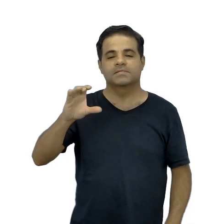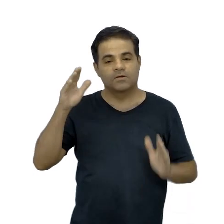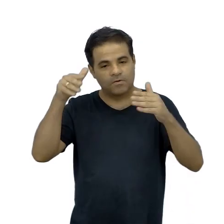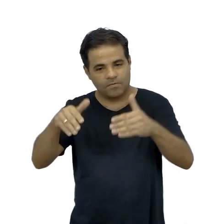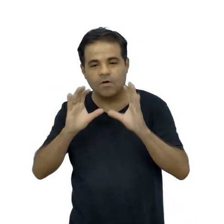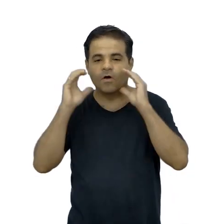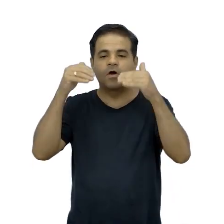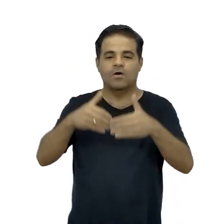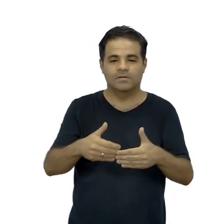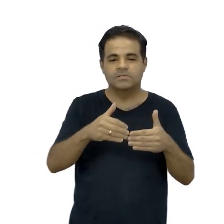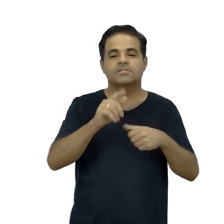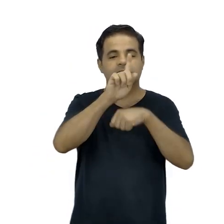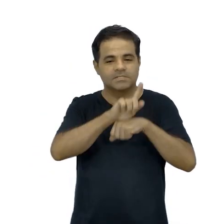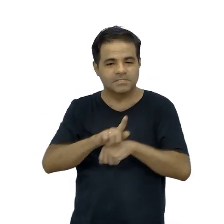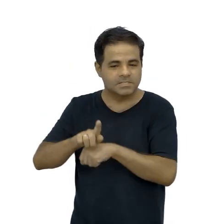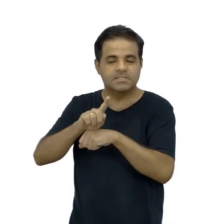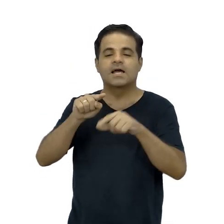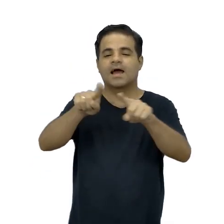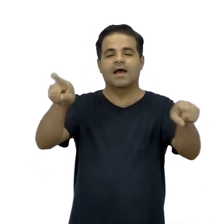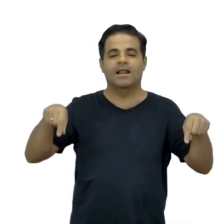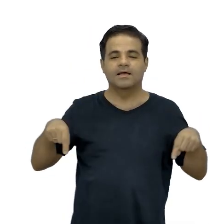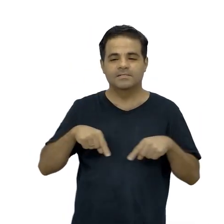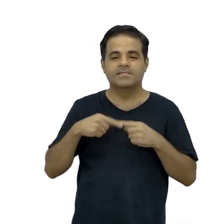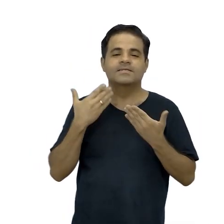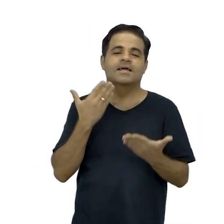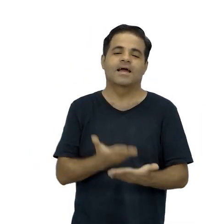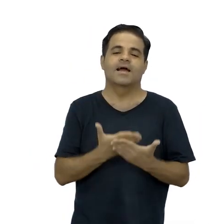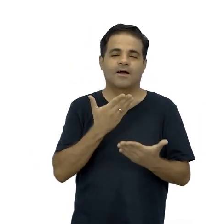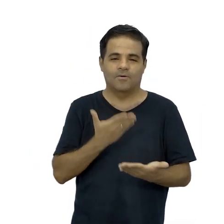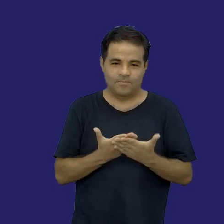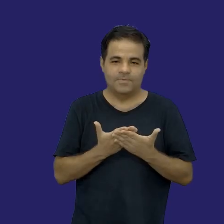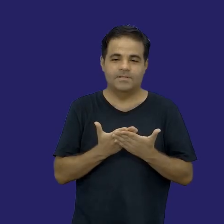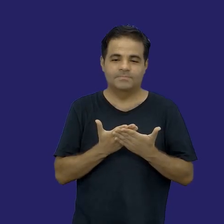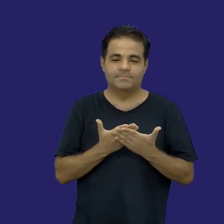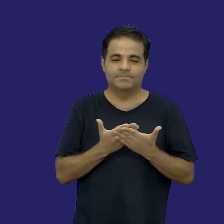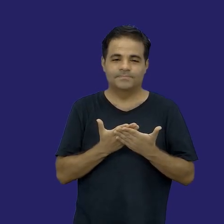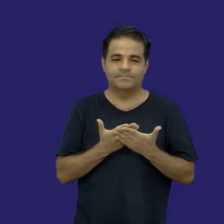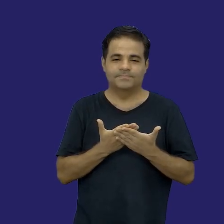foco na organização da gestão de sala de aula.